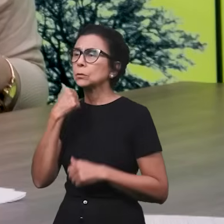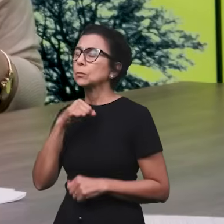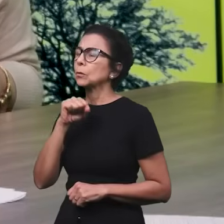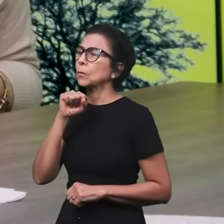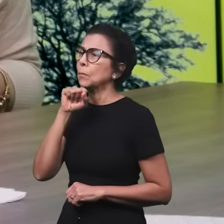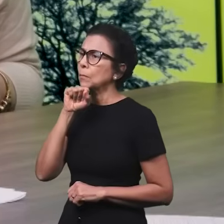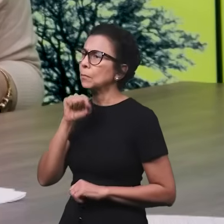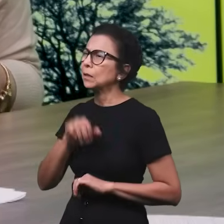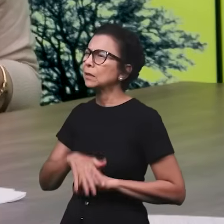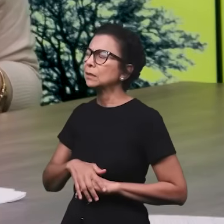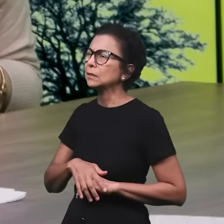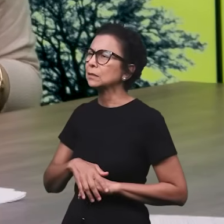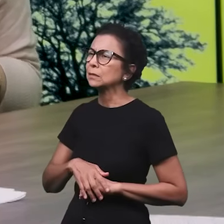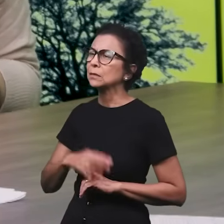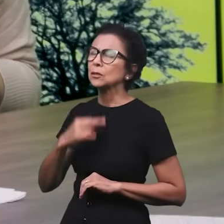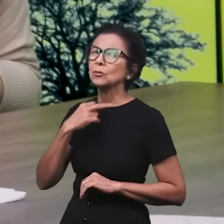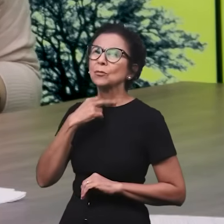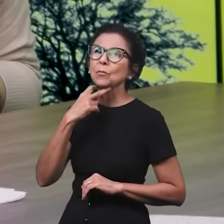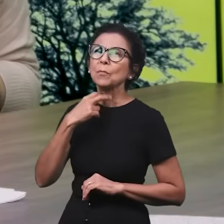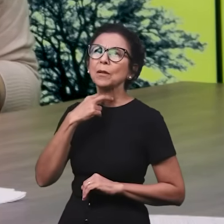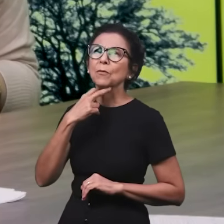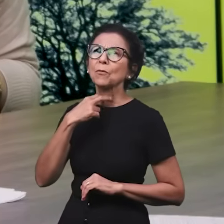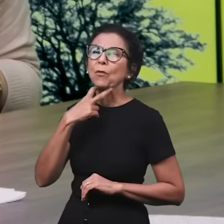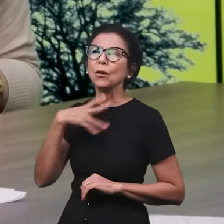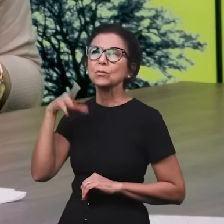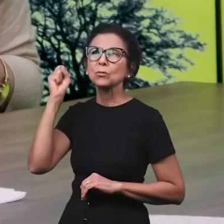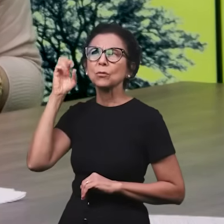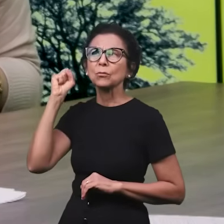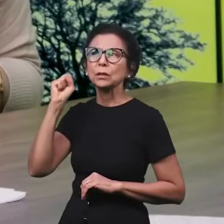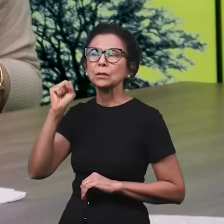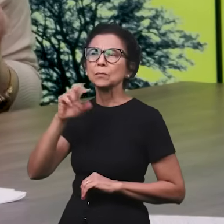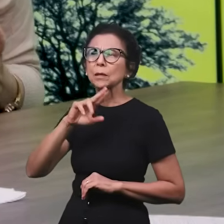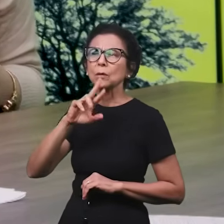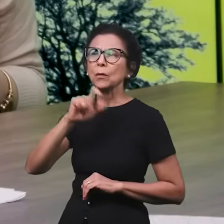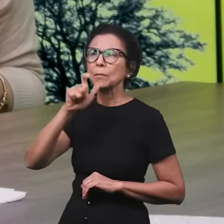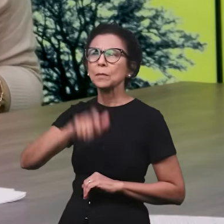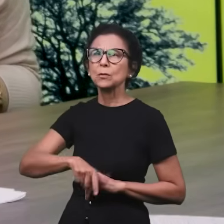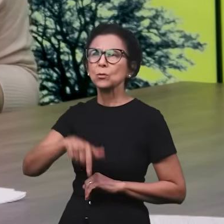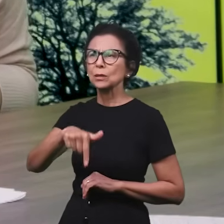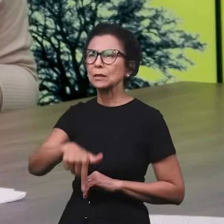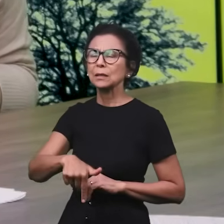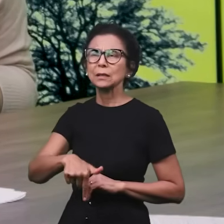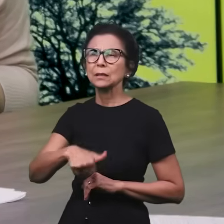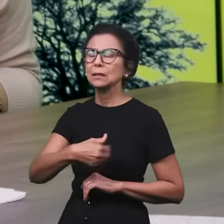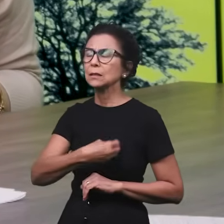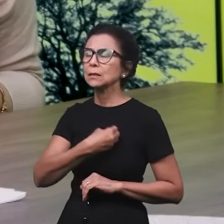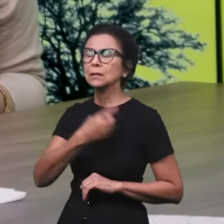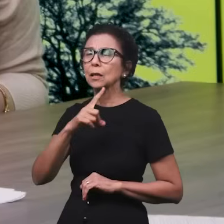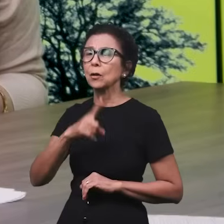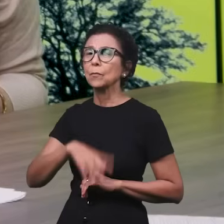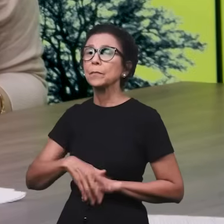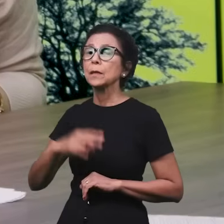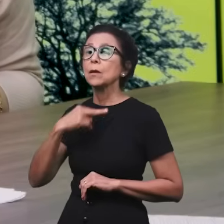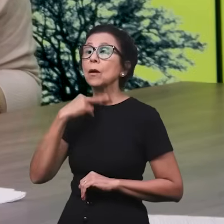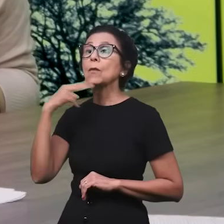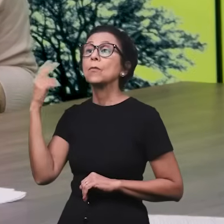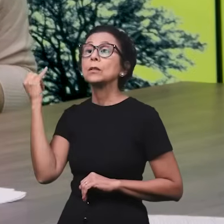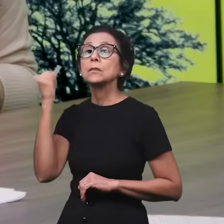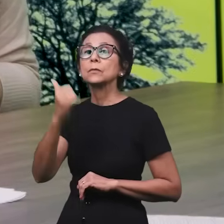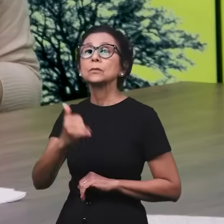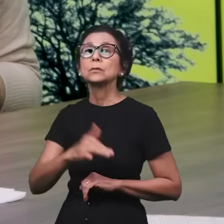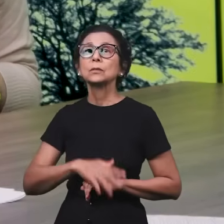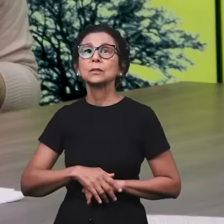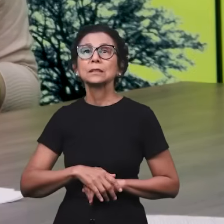ouvindo uma voz de alguém que não é daqui. Eu falei, o que essa voz está dizendo? Eu vou entrar no seu coração. Glória